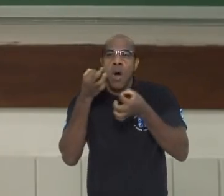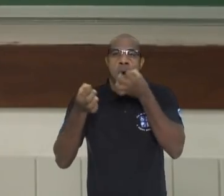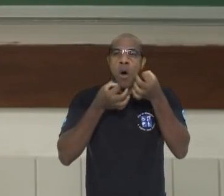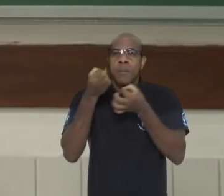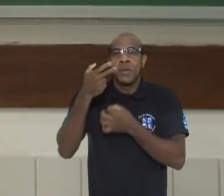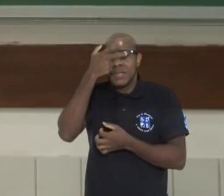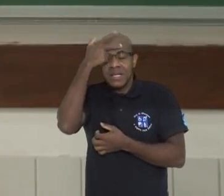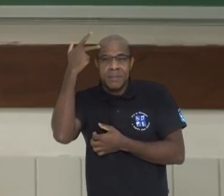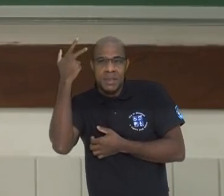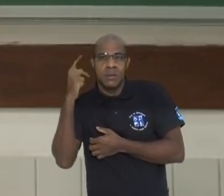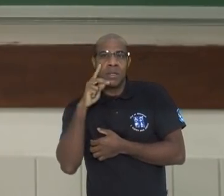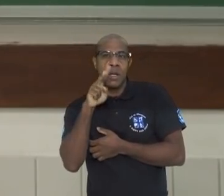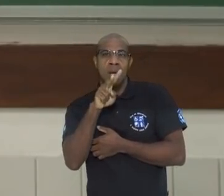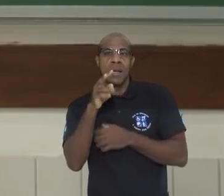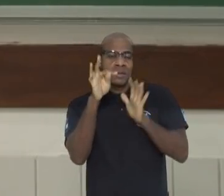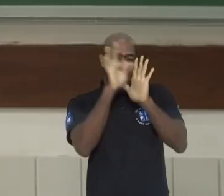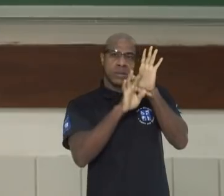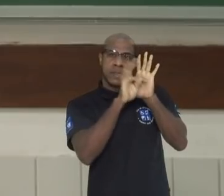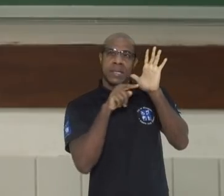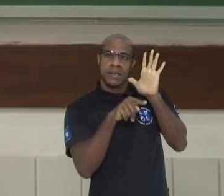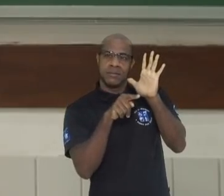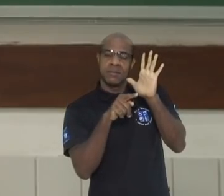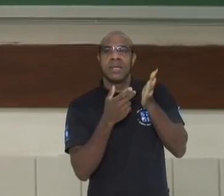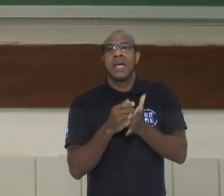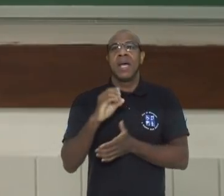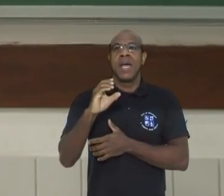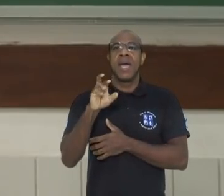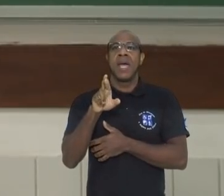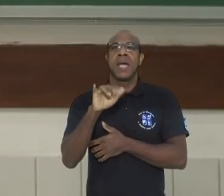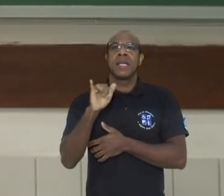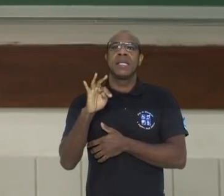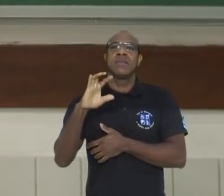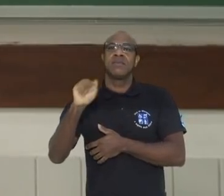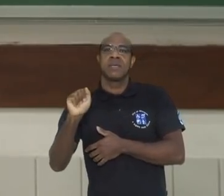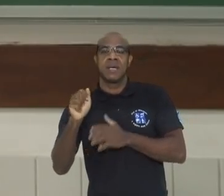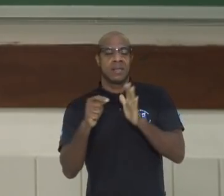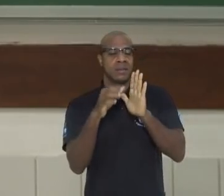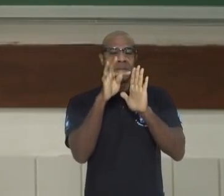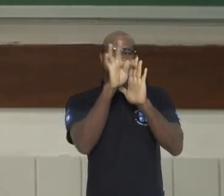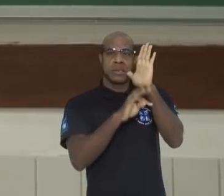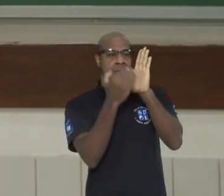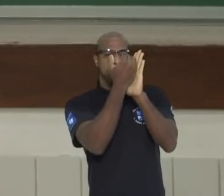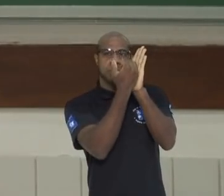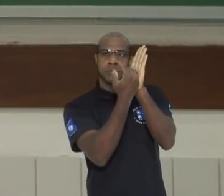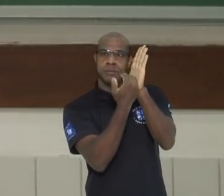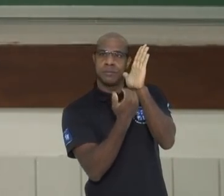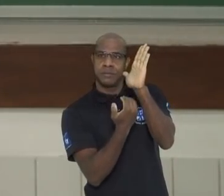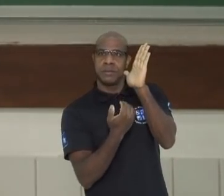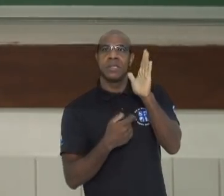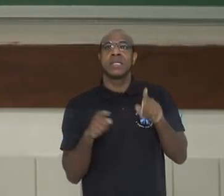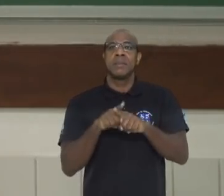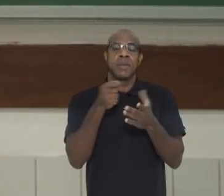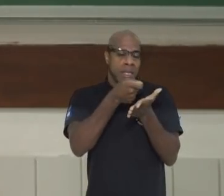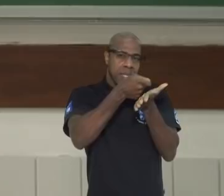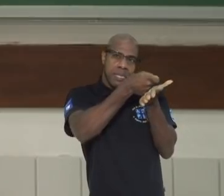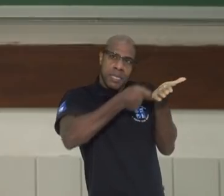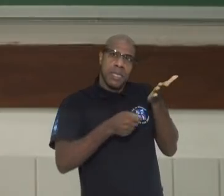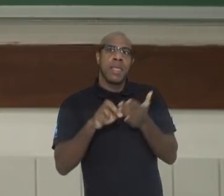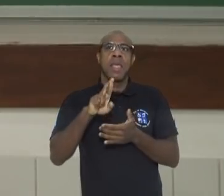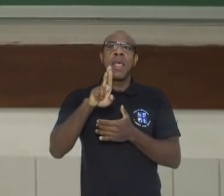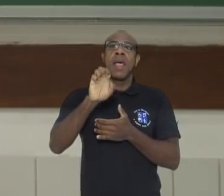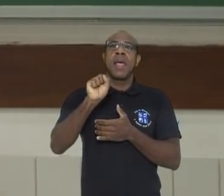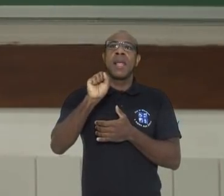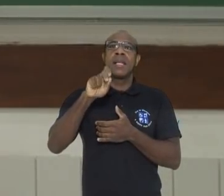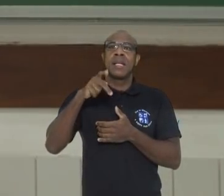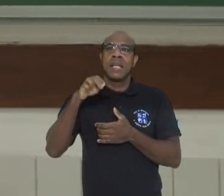as qualidades. A crítica, ou a gente chama também esse tipo de texto aqui, uma resenha, né? Vamos